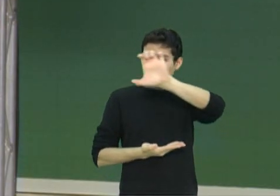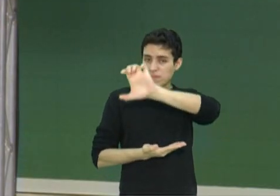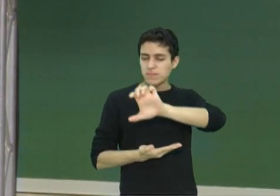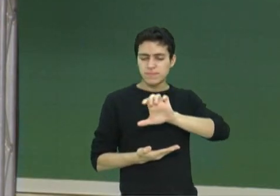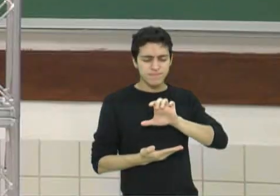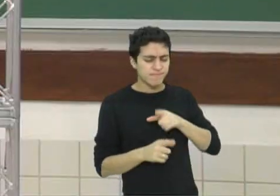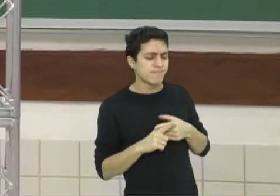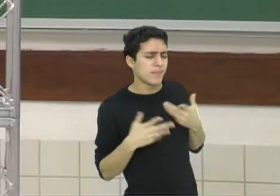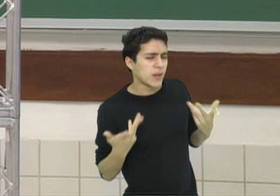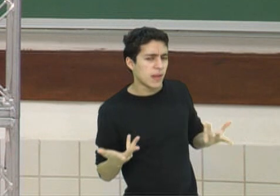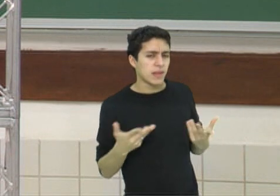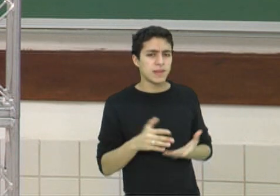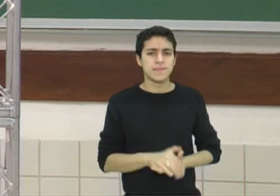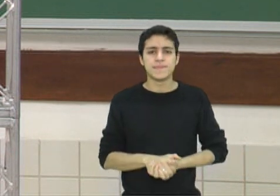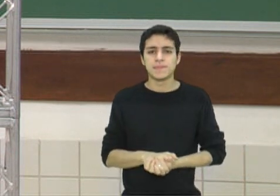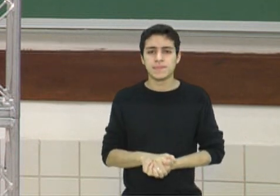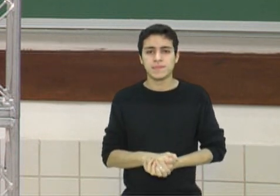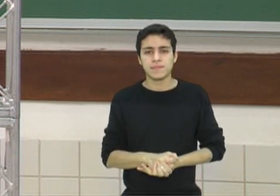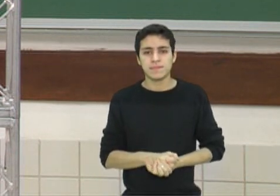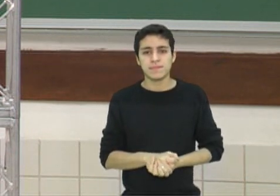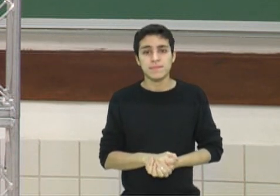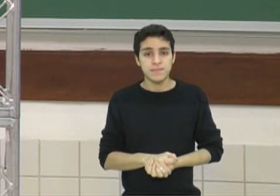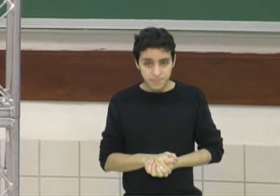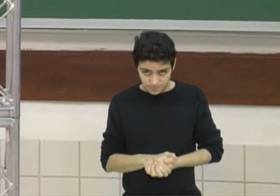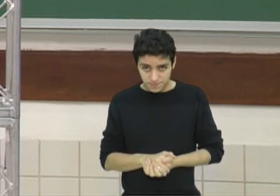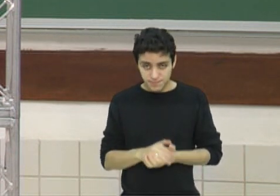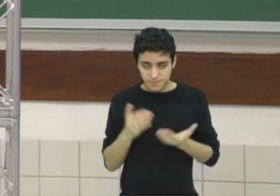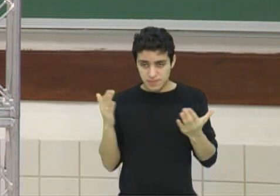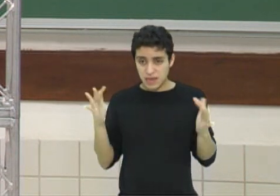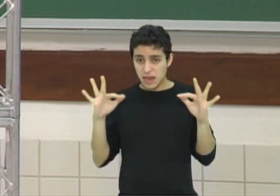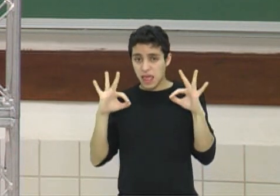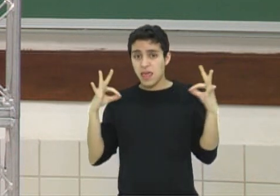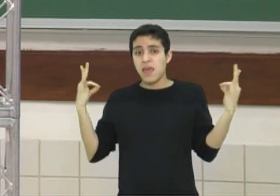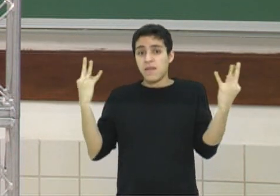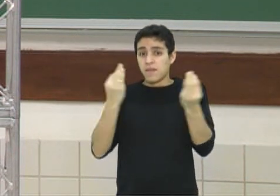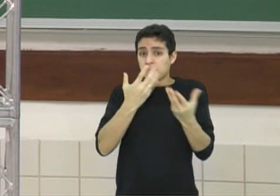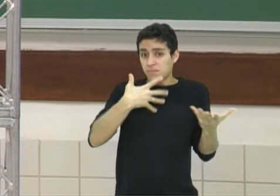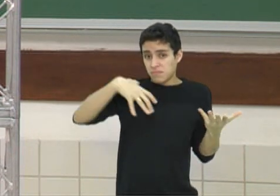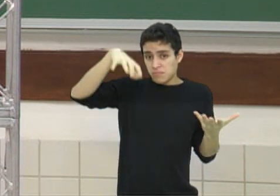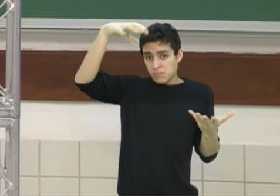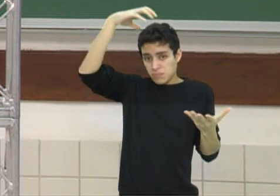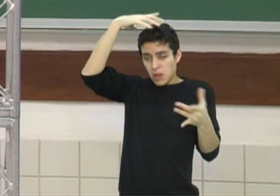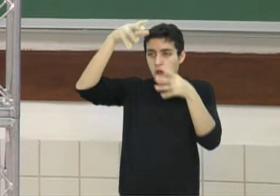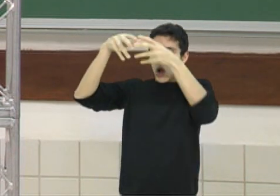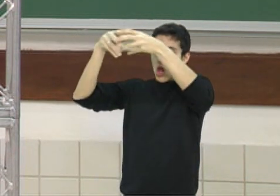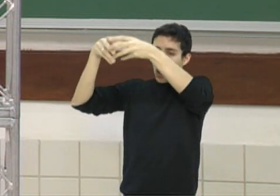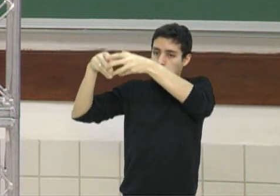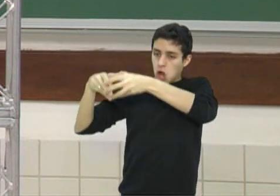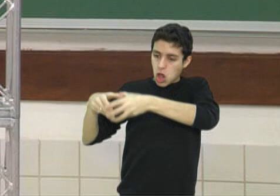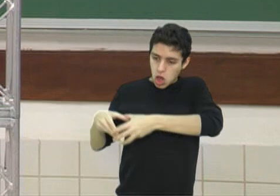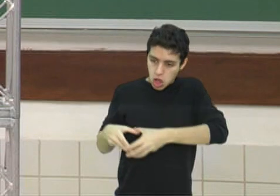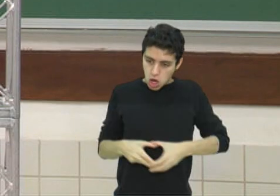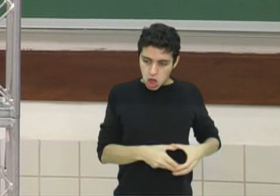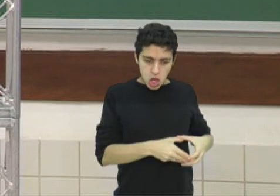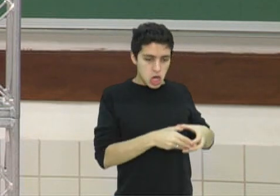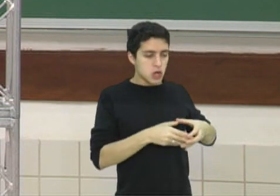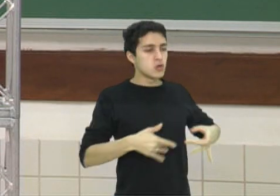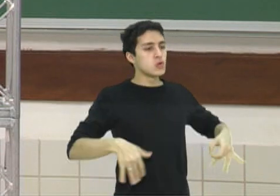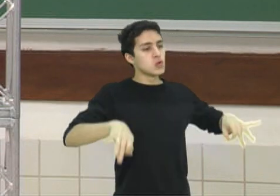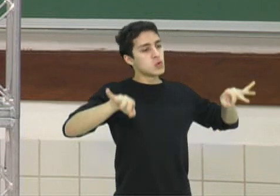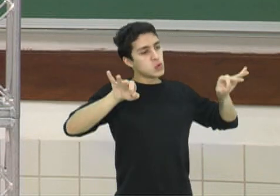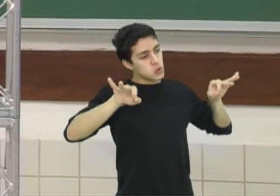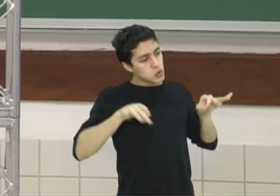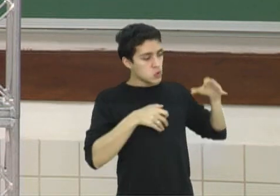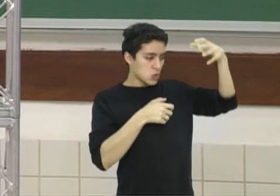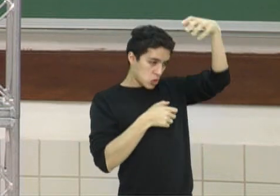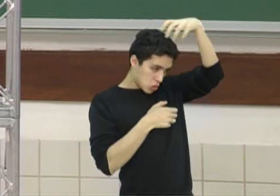isso? Gente, quando a família real chega no Brasil, ela tem a necessidade de